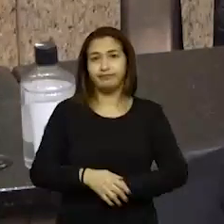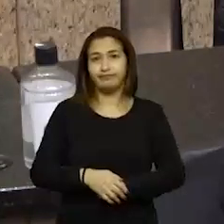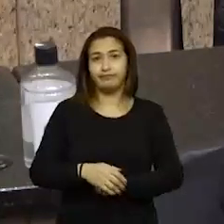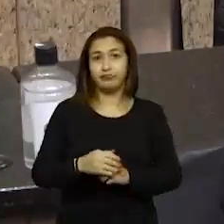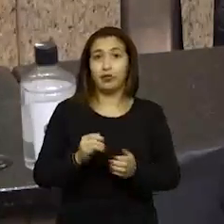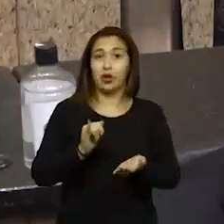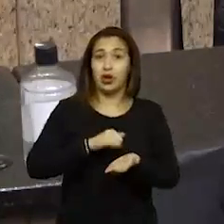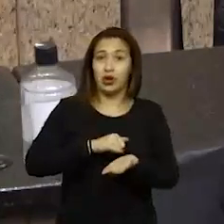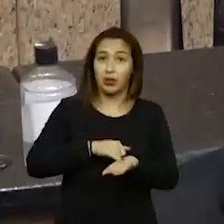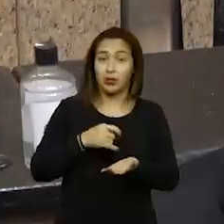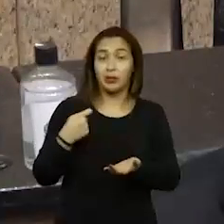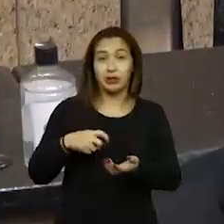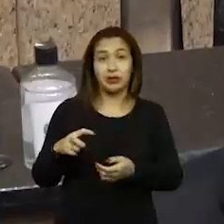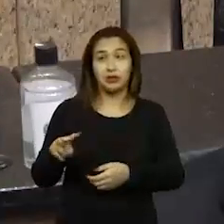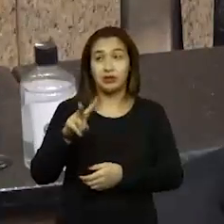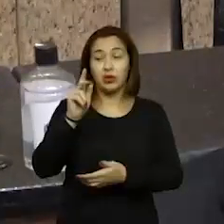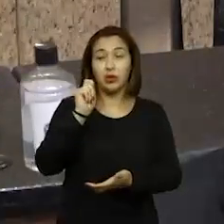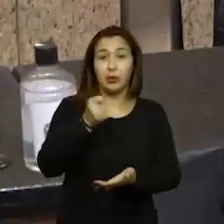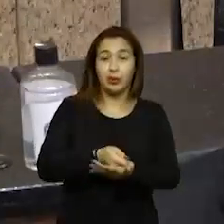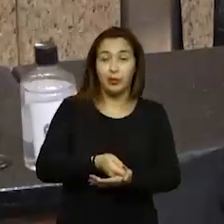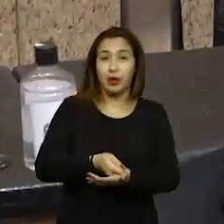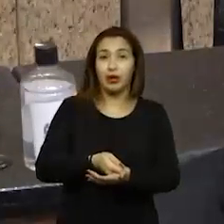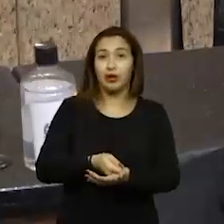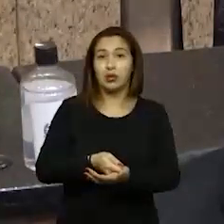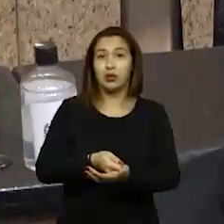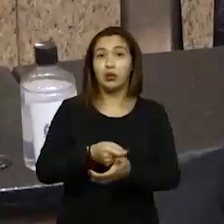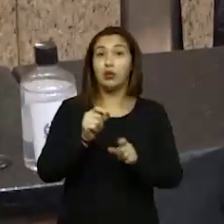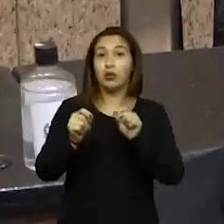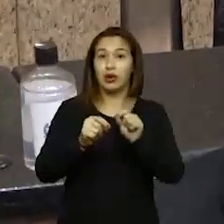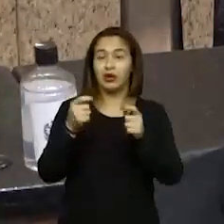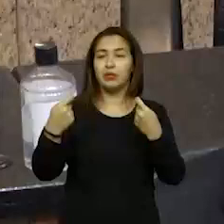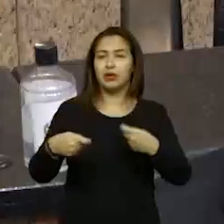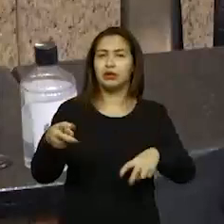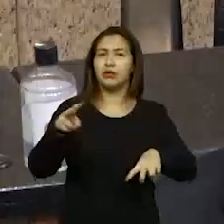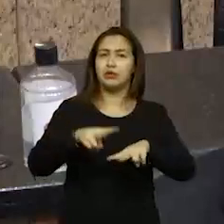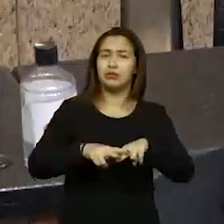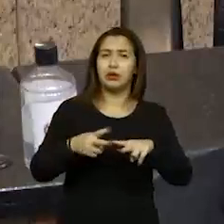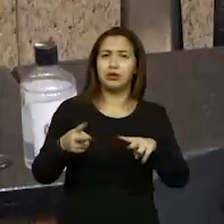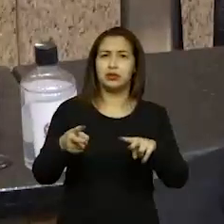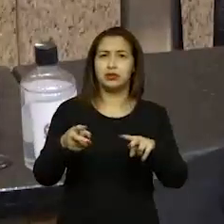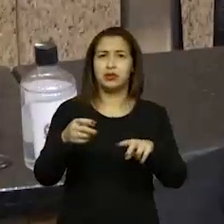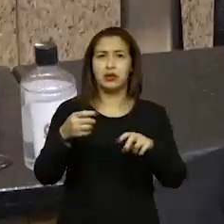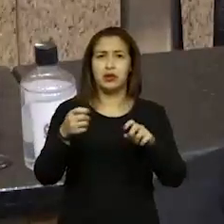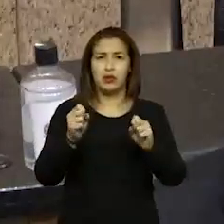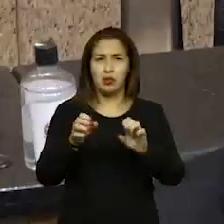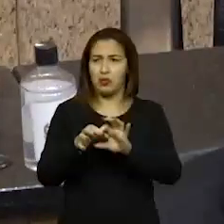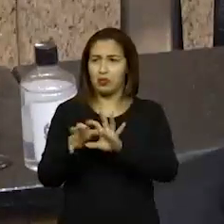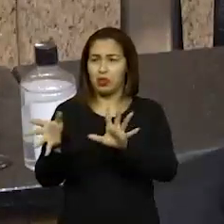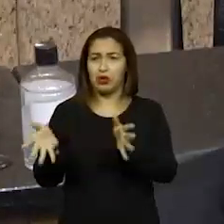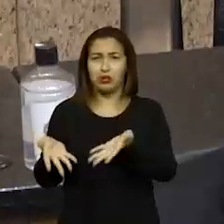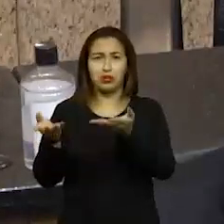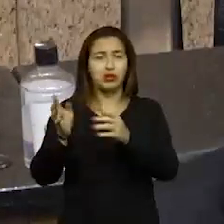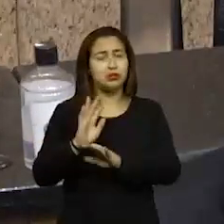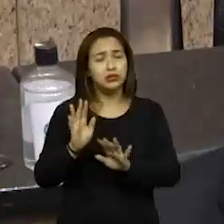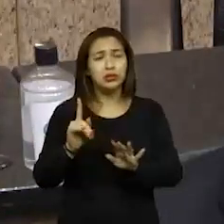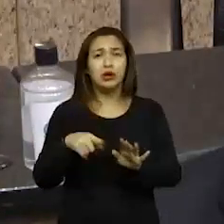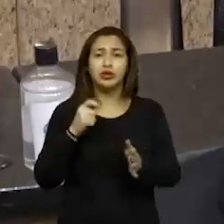valor. É pago para estar preso, não é pago para ser solto. Nós pagamos, o sistema